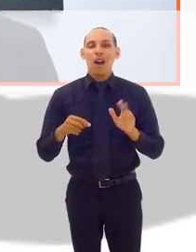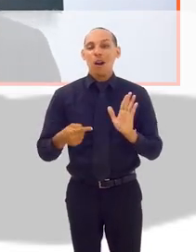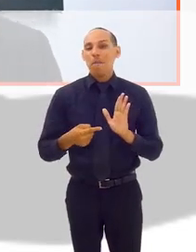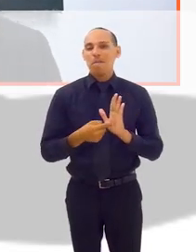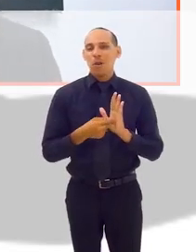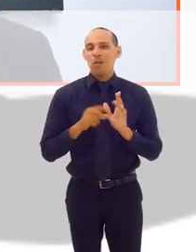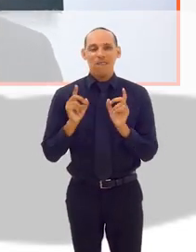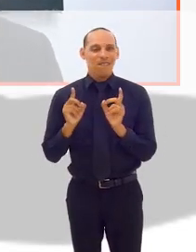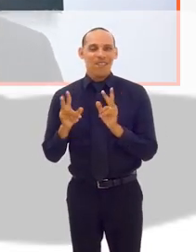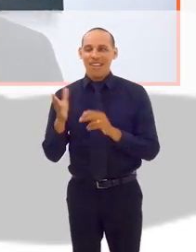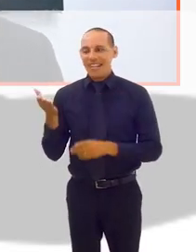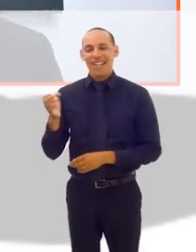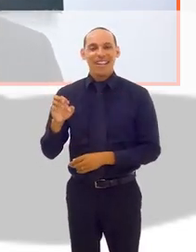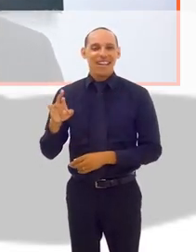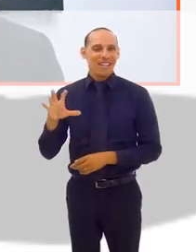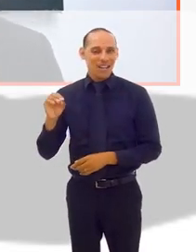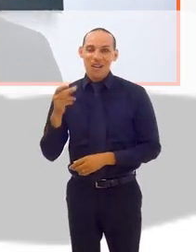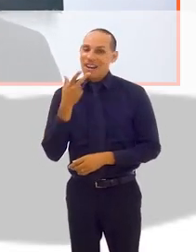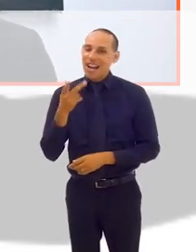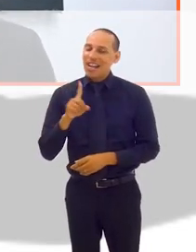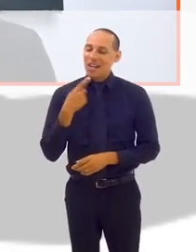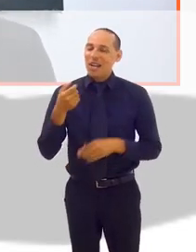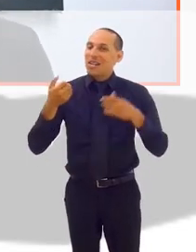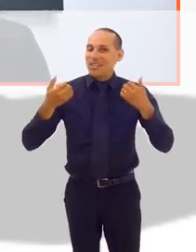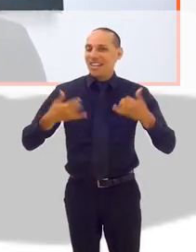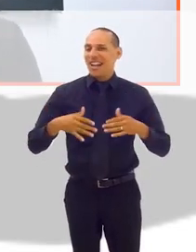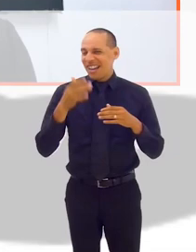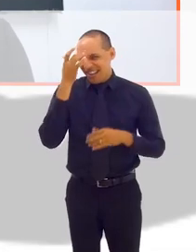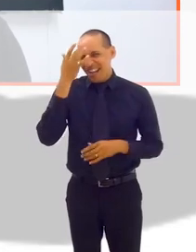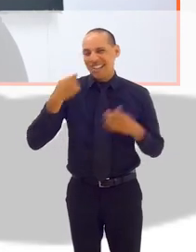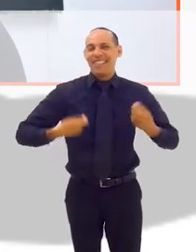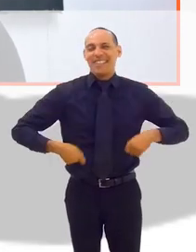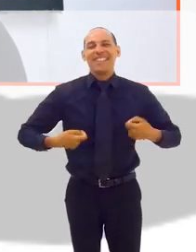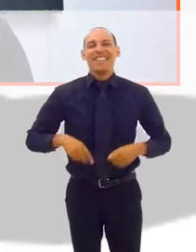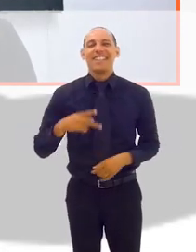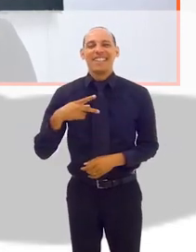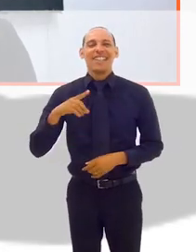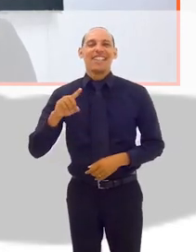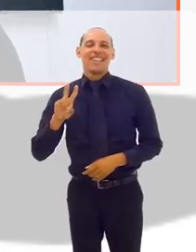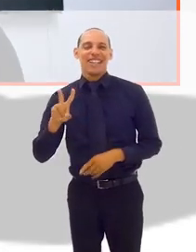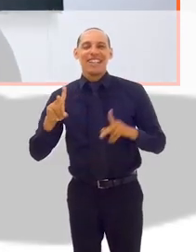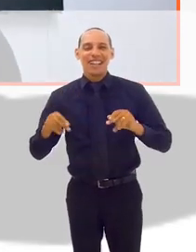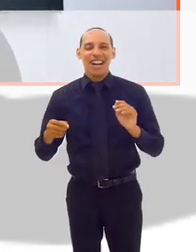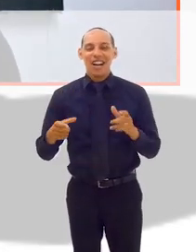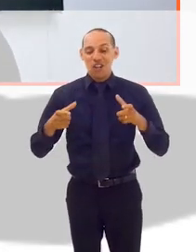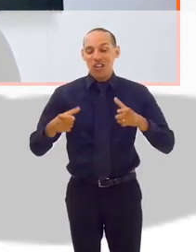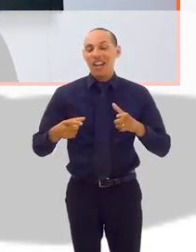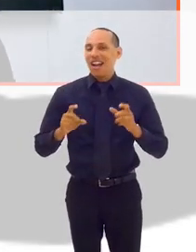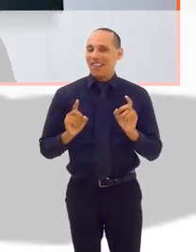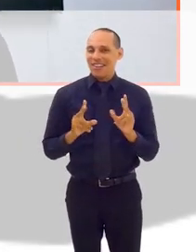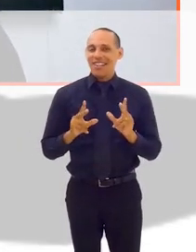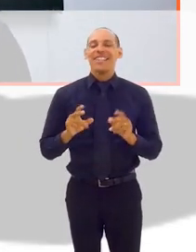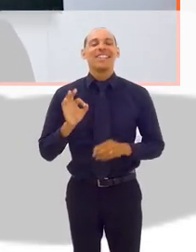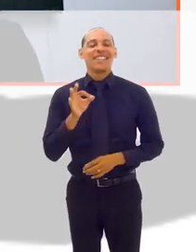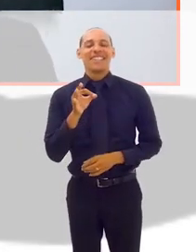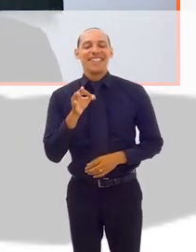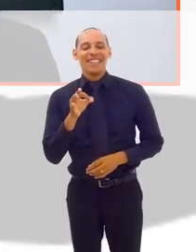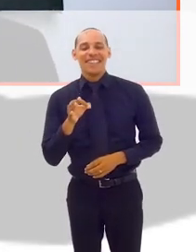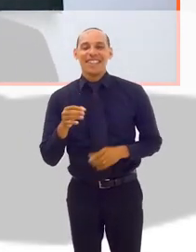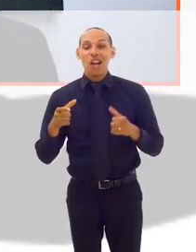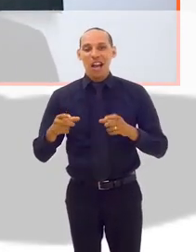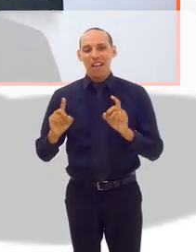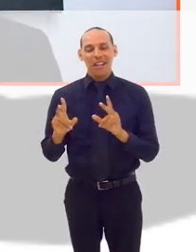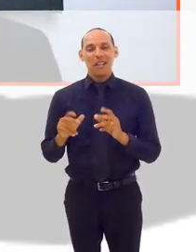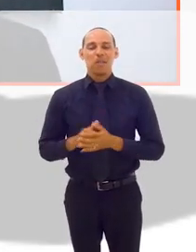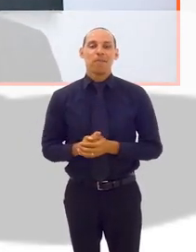gente, é porque o Érico PDV sabe muito, tem que falar fácil. PDV tá é ponto de venda. Ponto de venda,